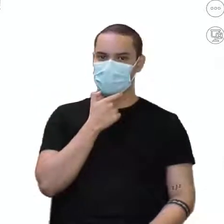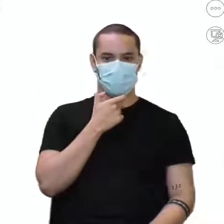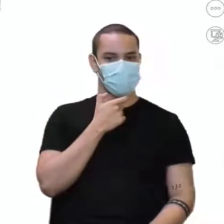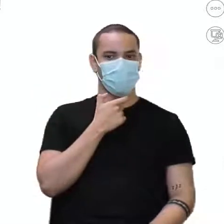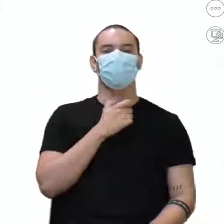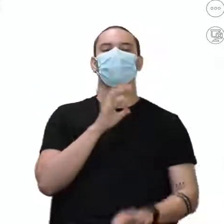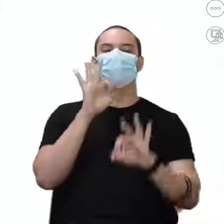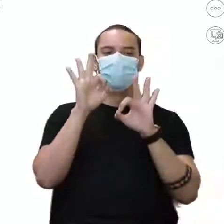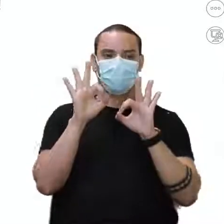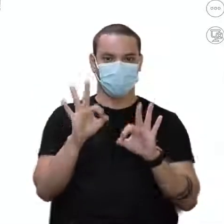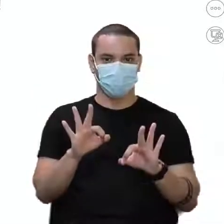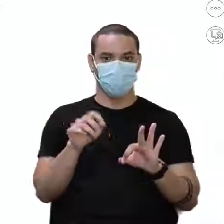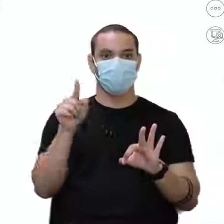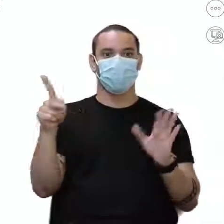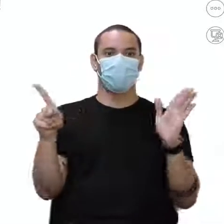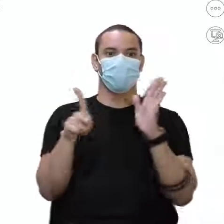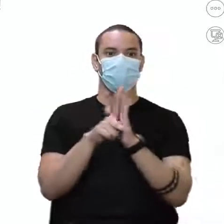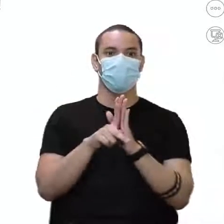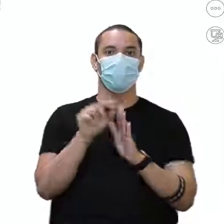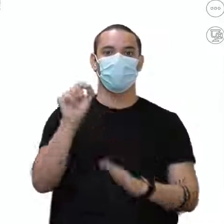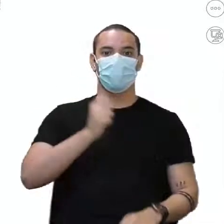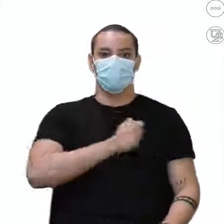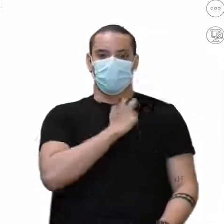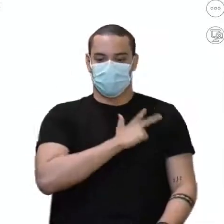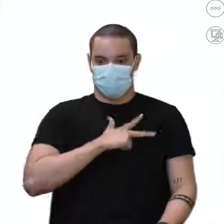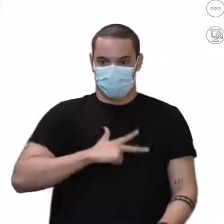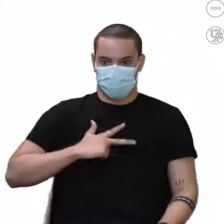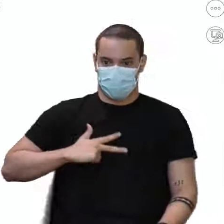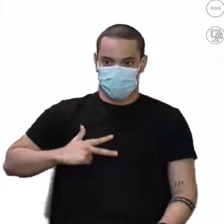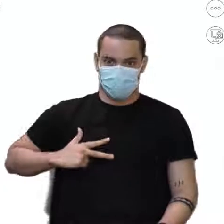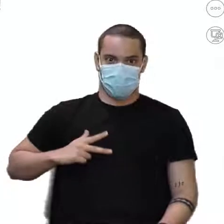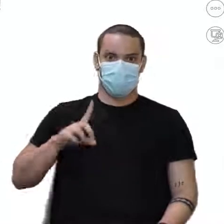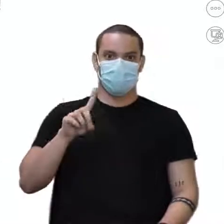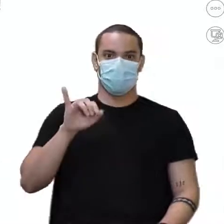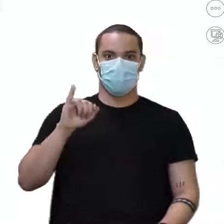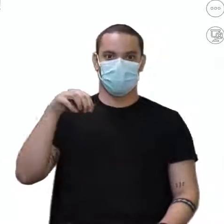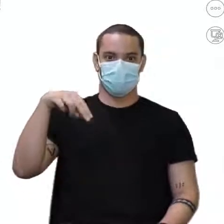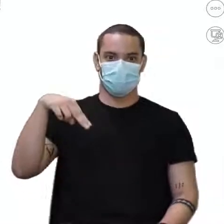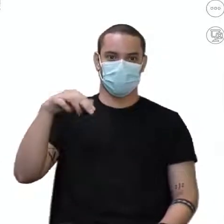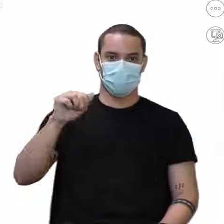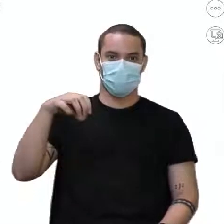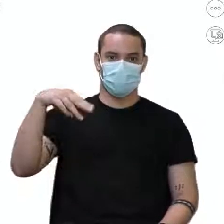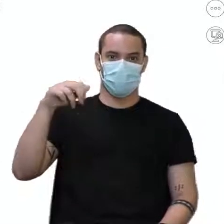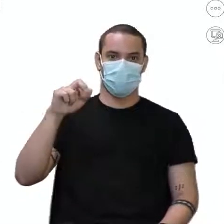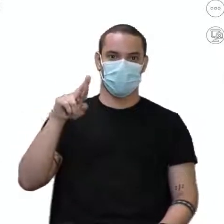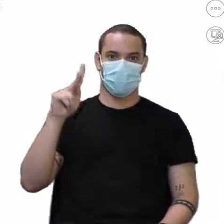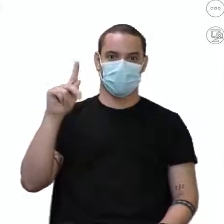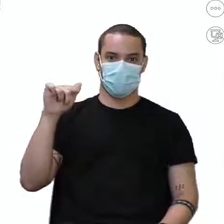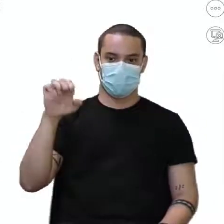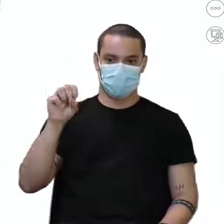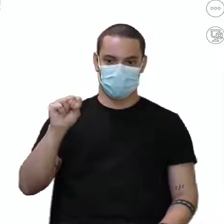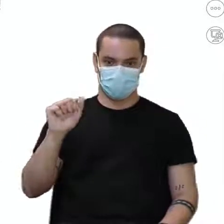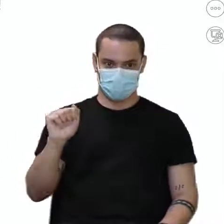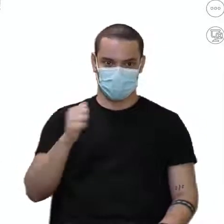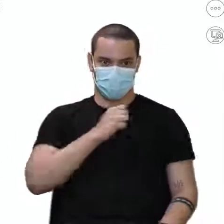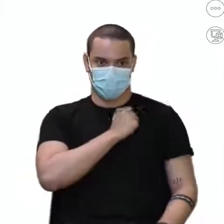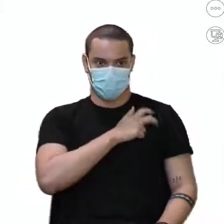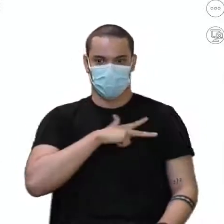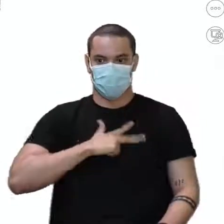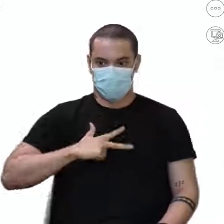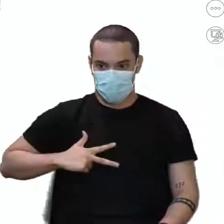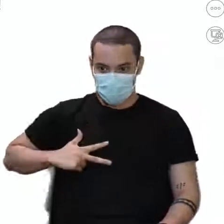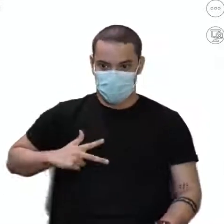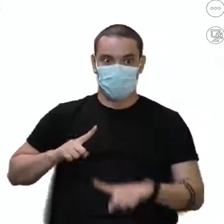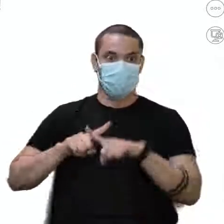Não é inglês, isso aqui na língua dinamarquesa, que inclusive eu não sei nada sobre a língua dinamarquesa, mas eu